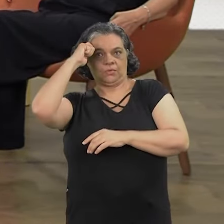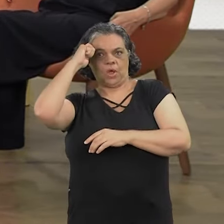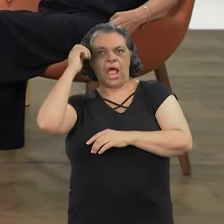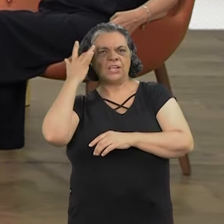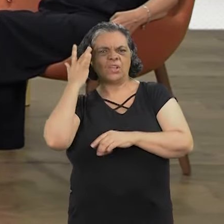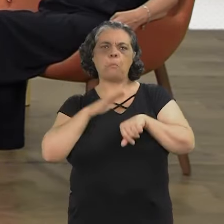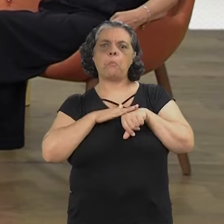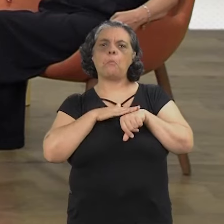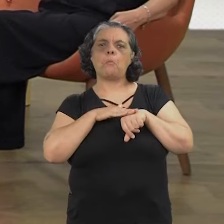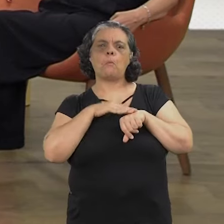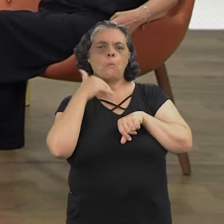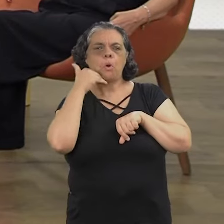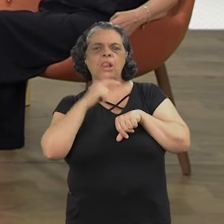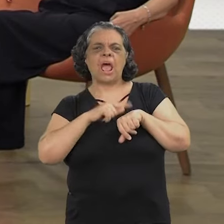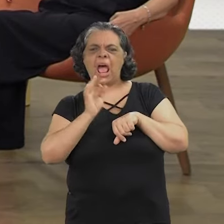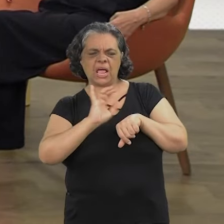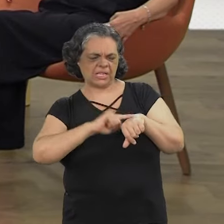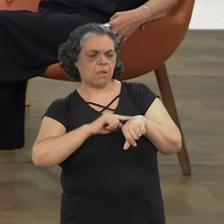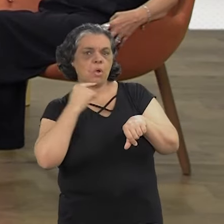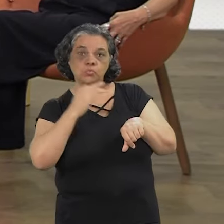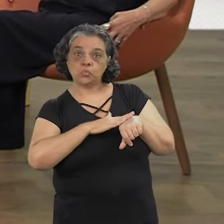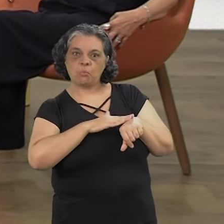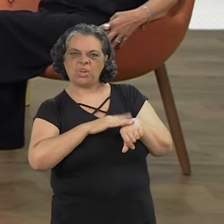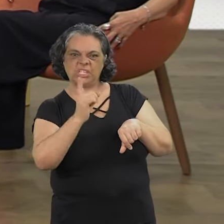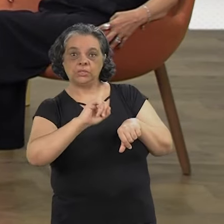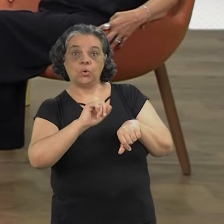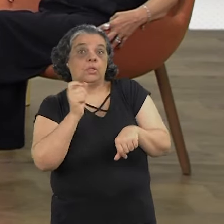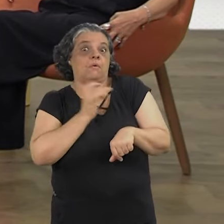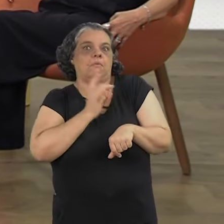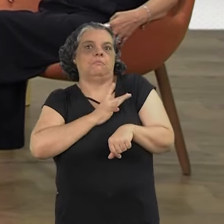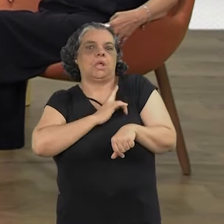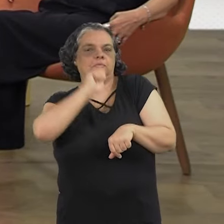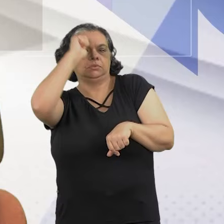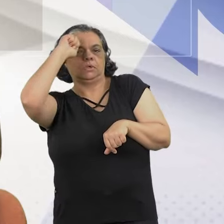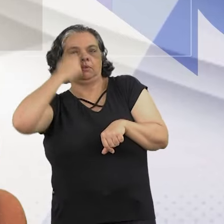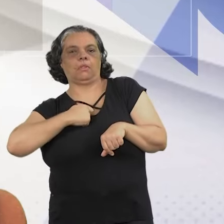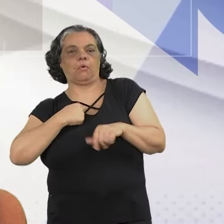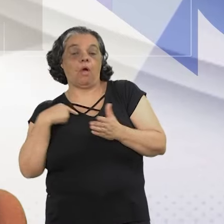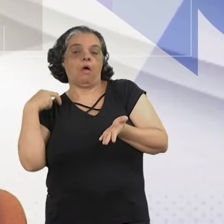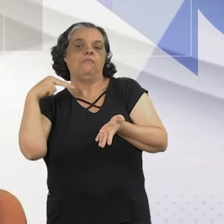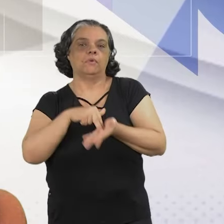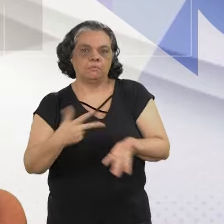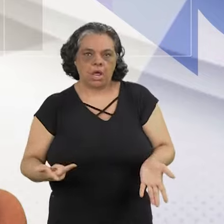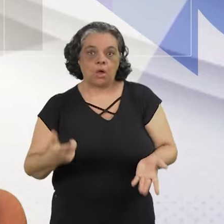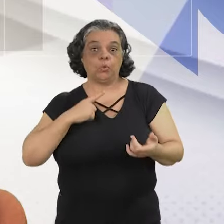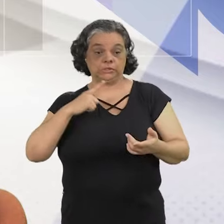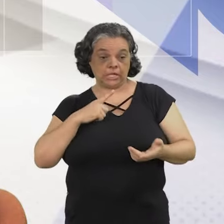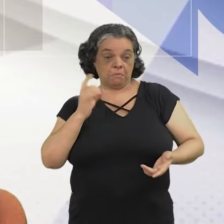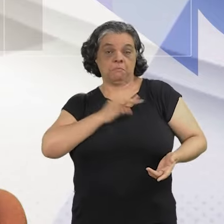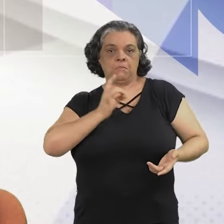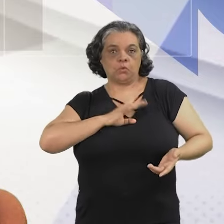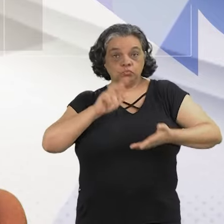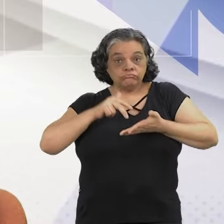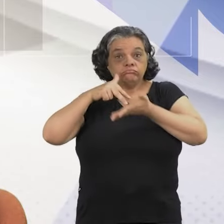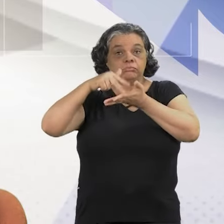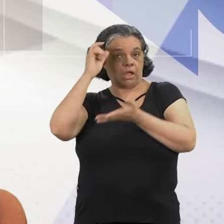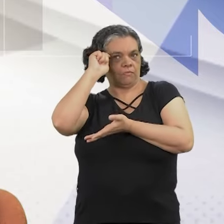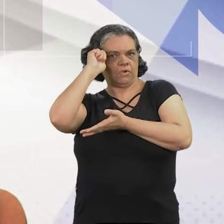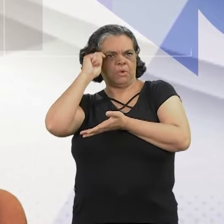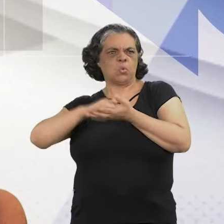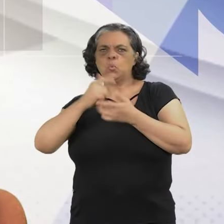sempre se dizia moreno ou seja ele sabia que era negro mas ele tinha medo de se reafirmar negro né quando ele tem medo de se reafirmar